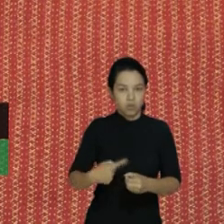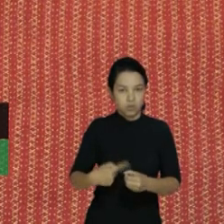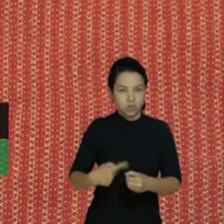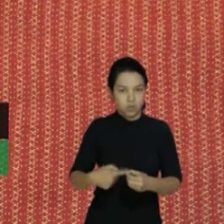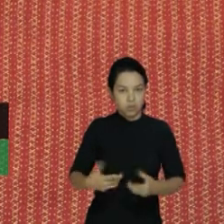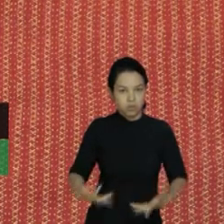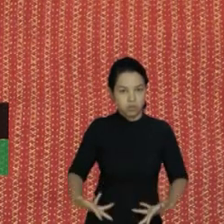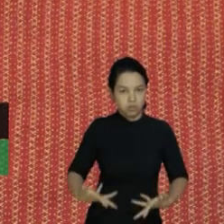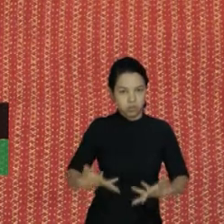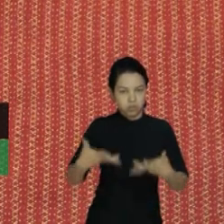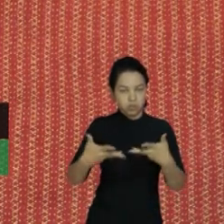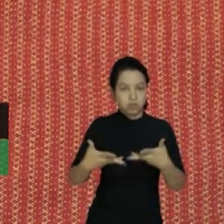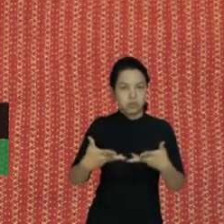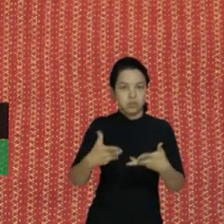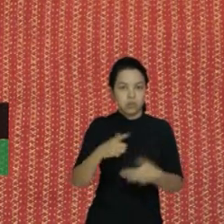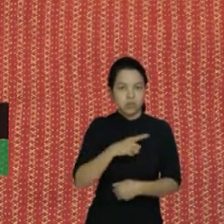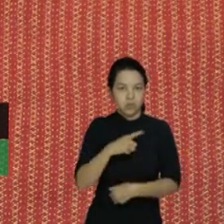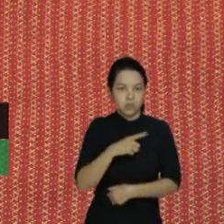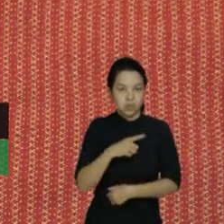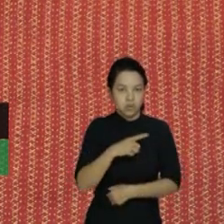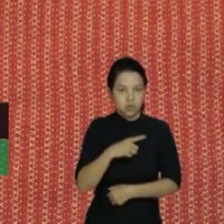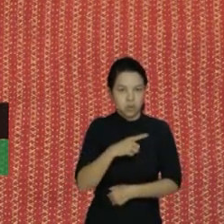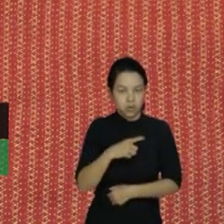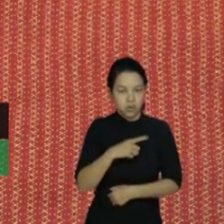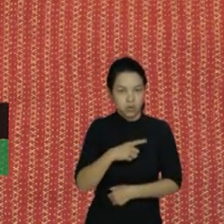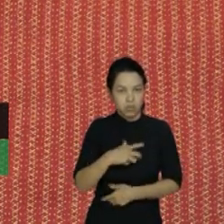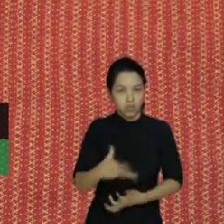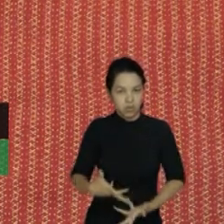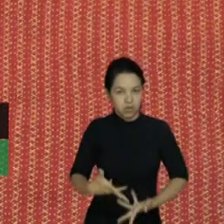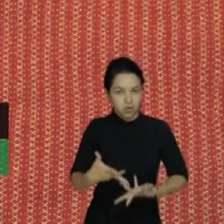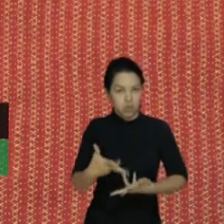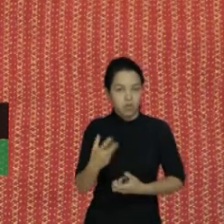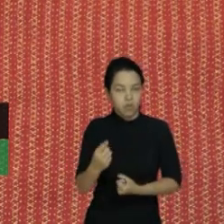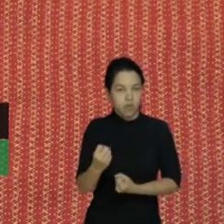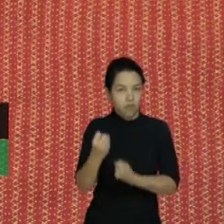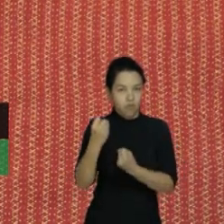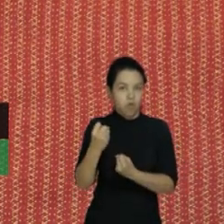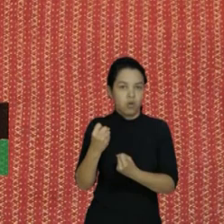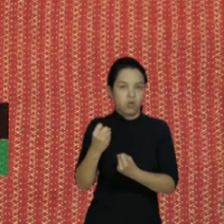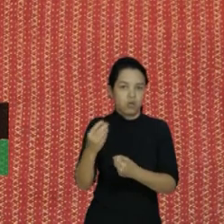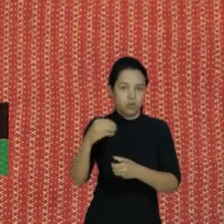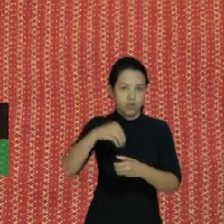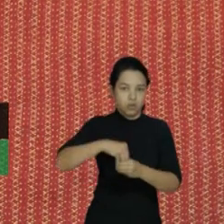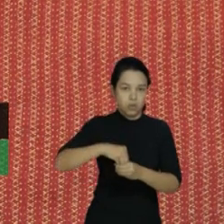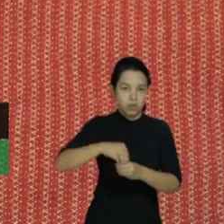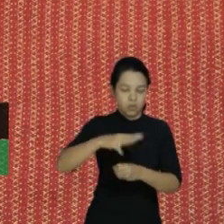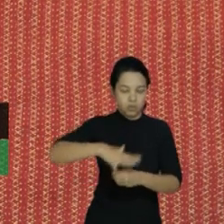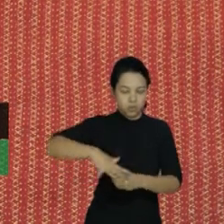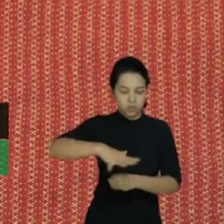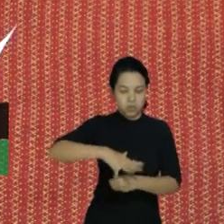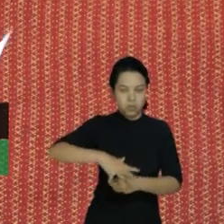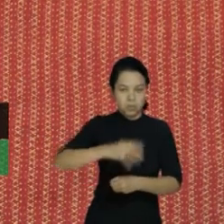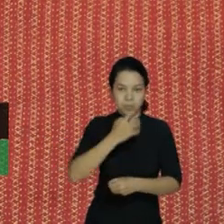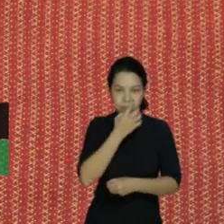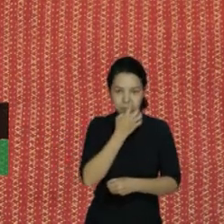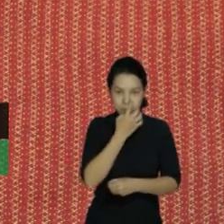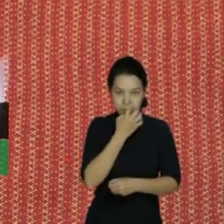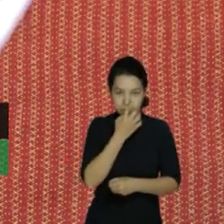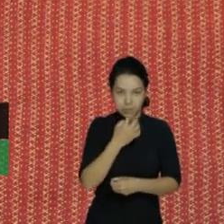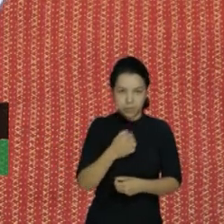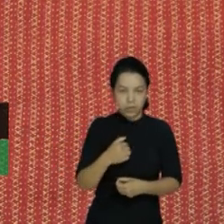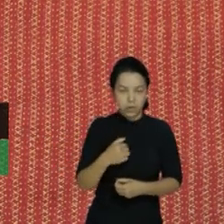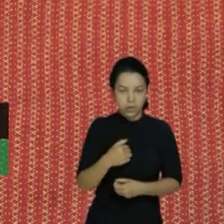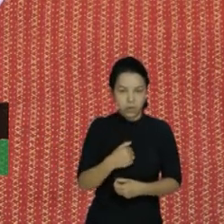pujante, onde que tem um investimento muito forte, muito grande dentro desse setor. Receba aqui o